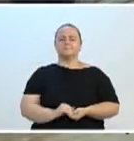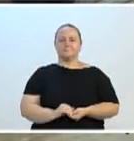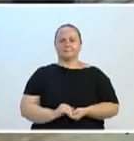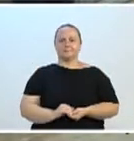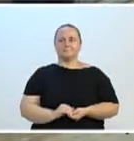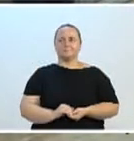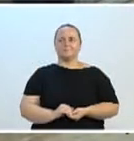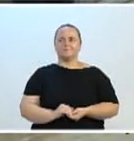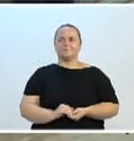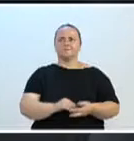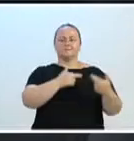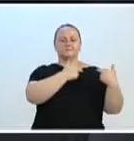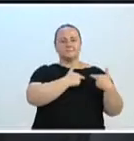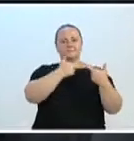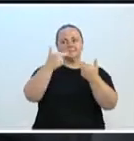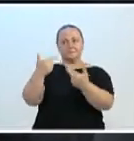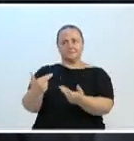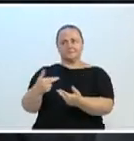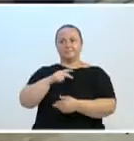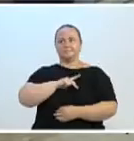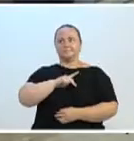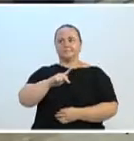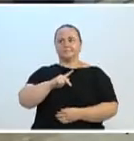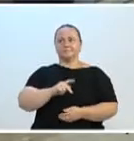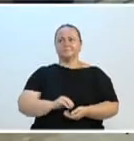Devolvo então a condução ao presidente.